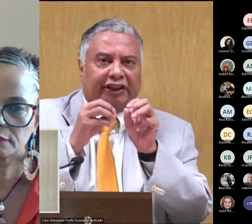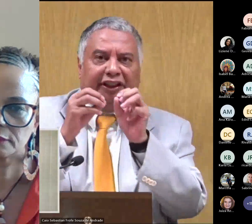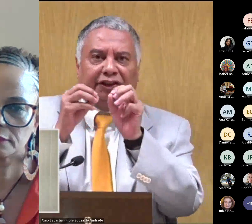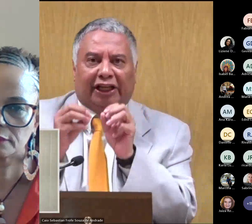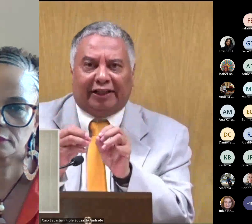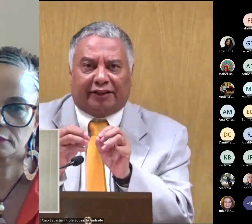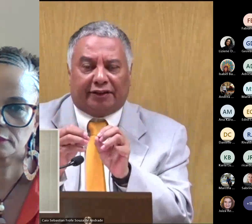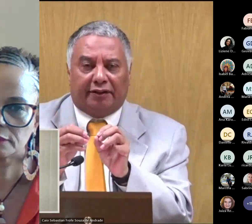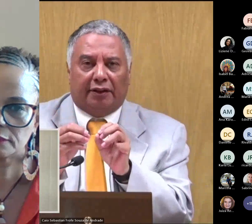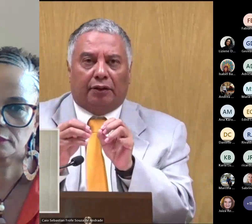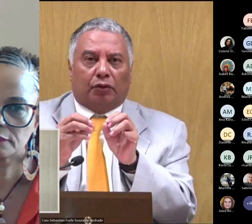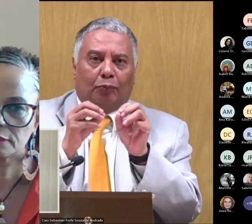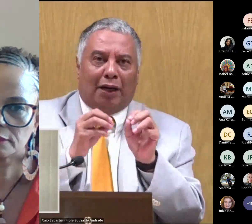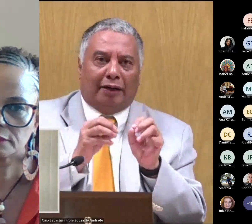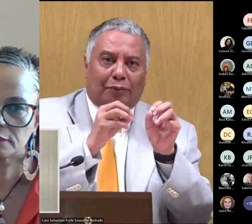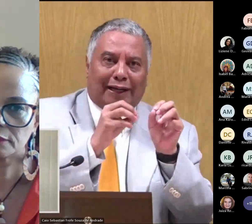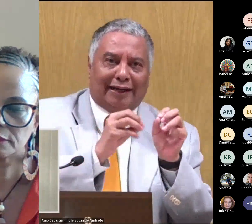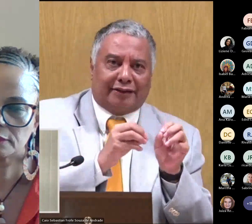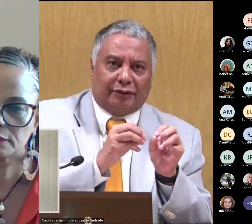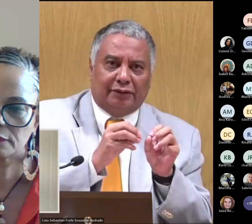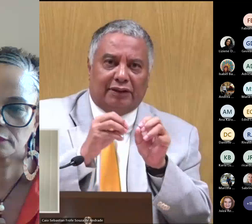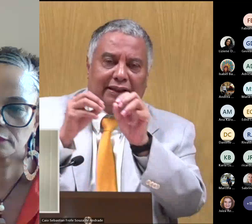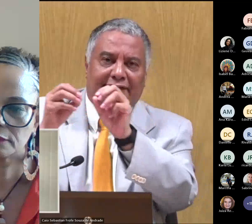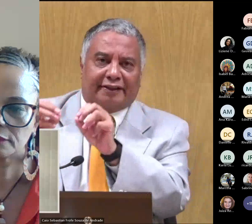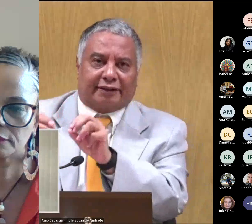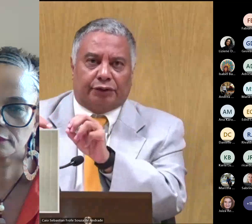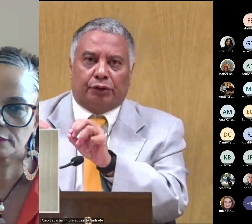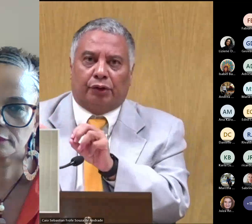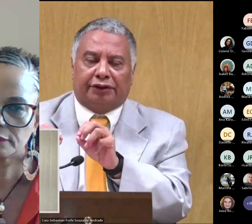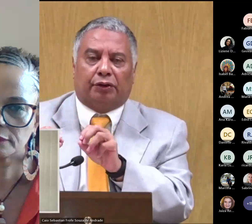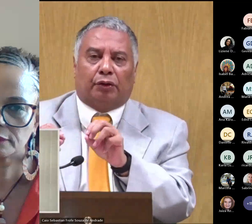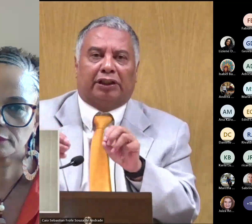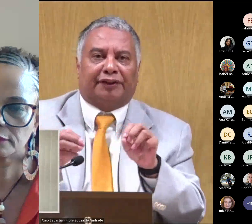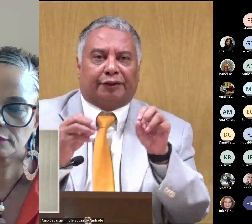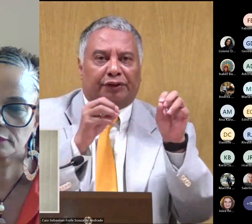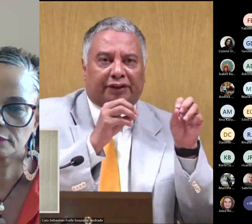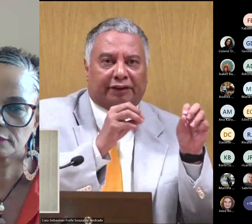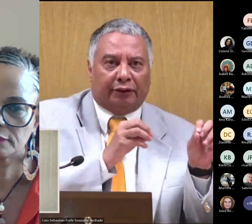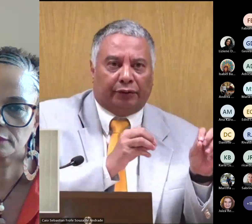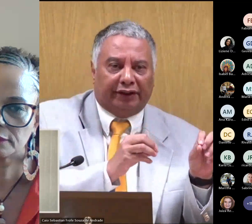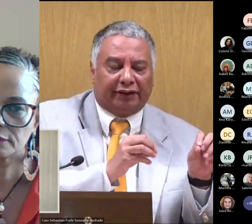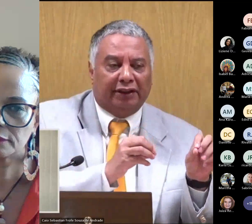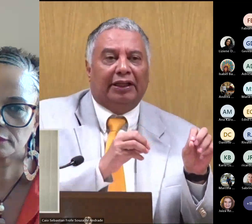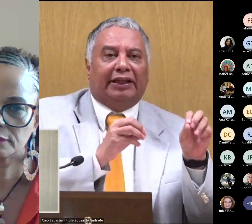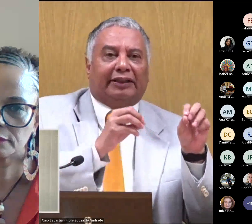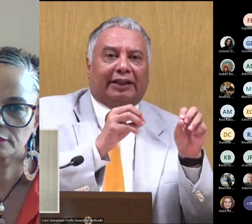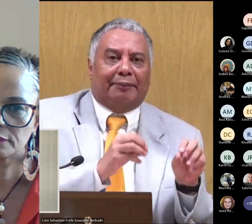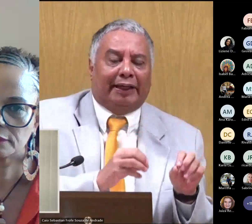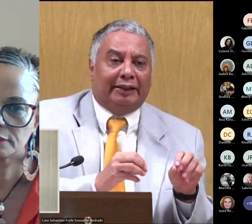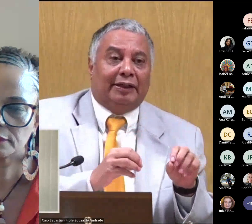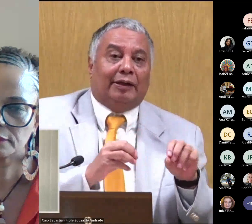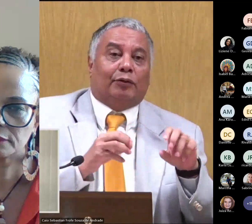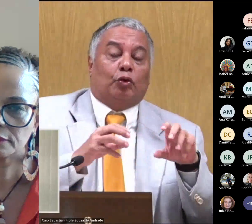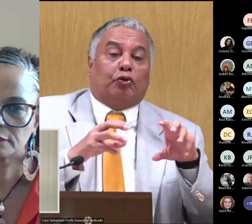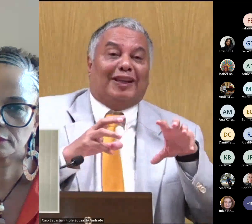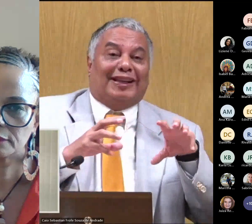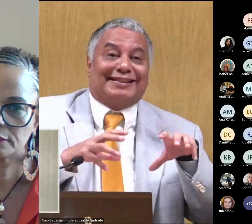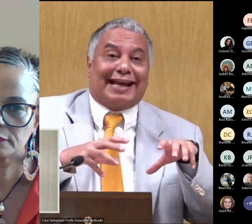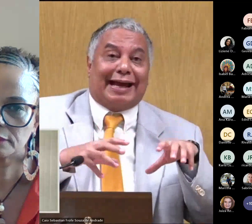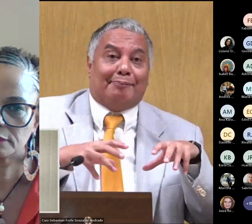de dirigentes do Banco do Brasil na versão de hoje ou das versões anteriores e também